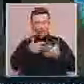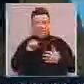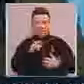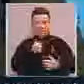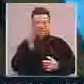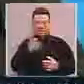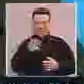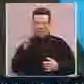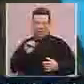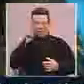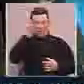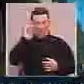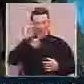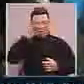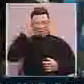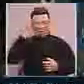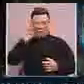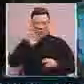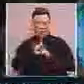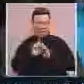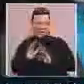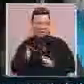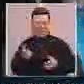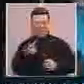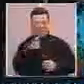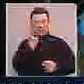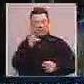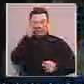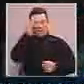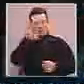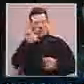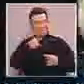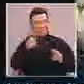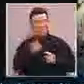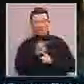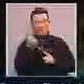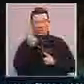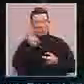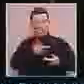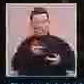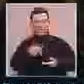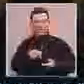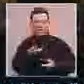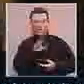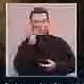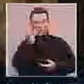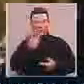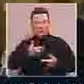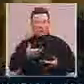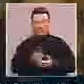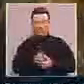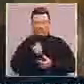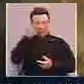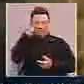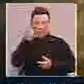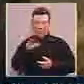tive sempre. Já vim para cá com uma ideia fixa e mantive essa ideia. O que é que acha desta mostra e dos vários cursos que são aqui apresentados, da forma como são apresentados?